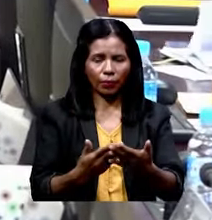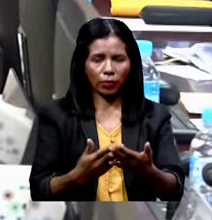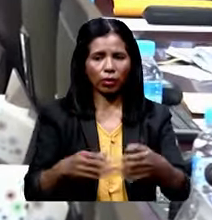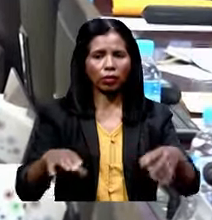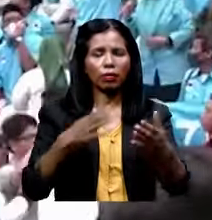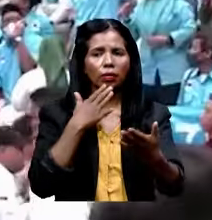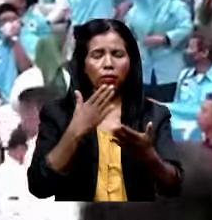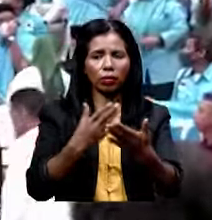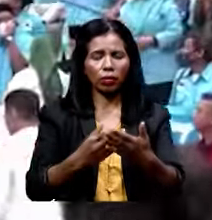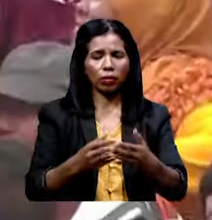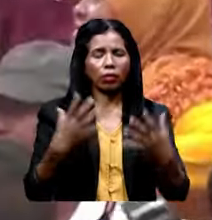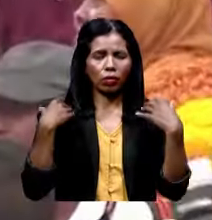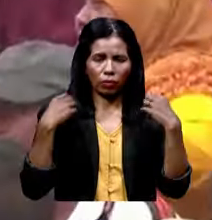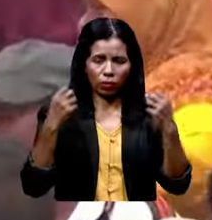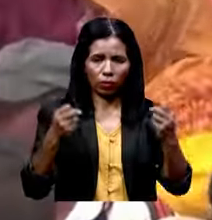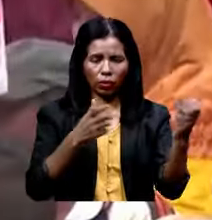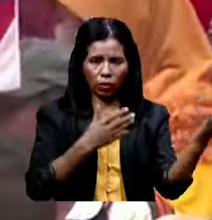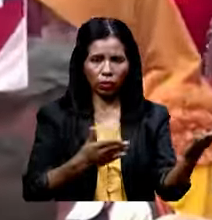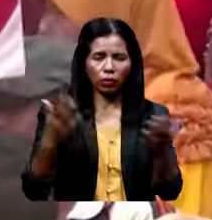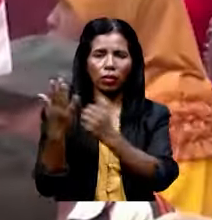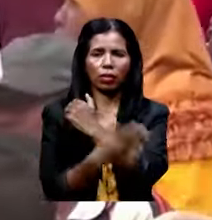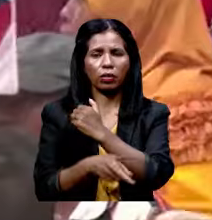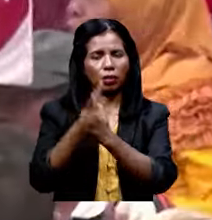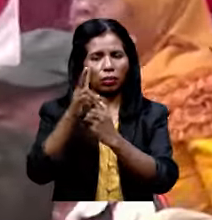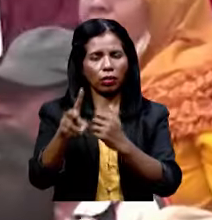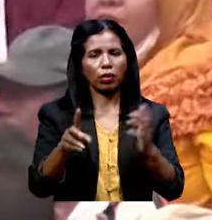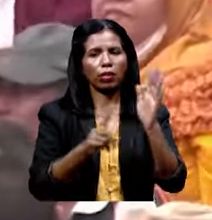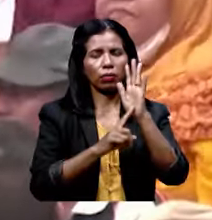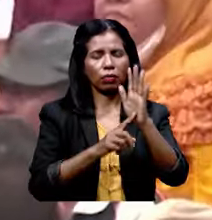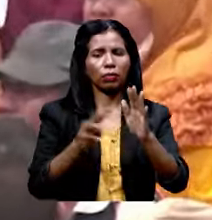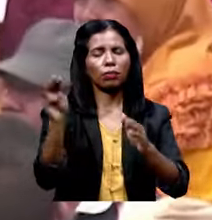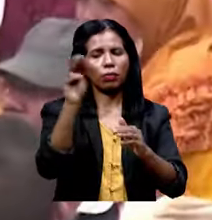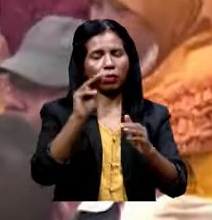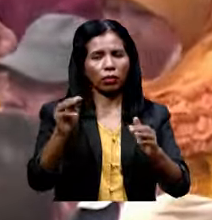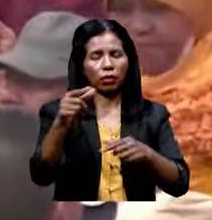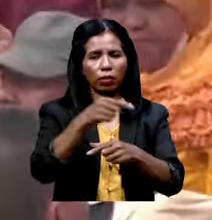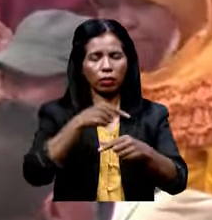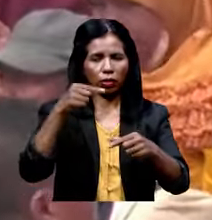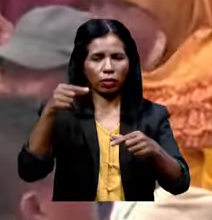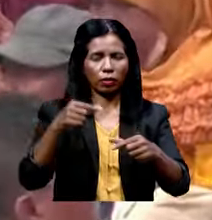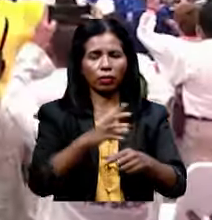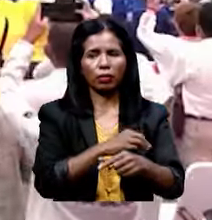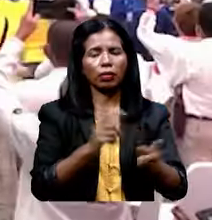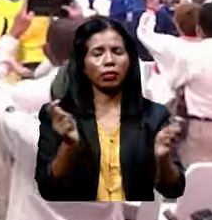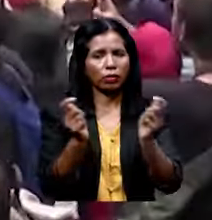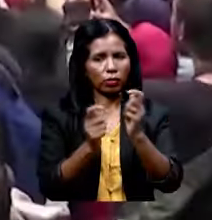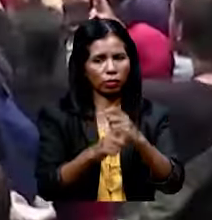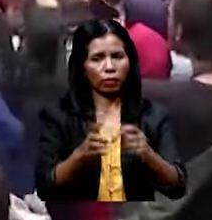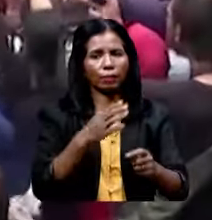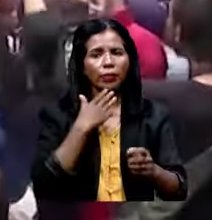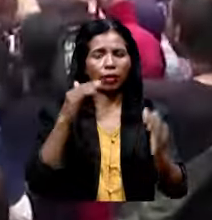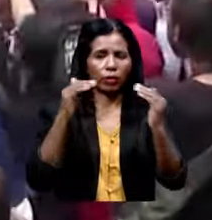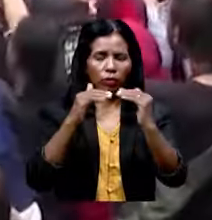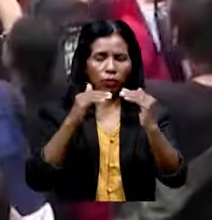cooperação ida nebe forte, o de lori nação ruanesa e modelo global e a reconciliação no poder transformador, diálogo